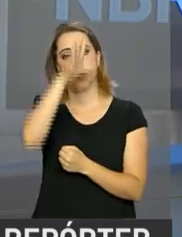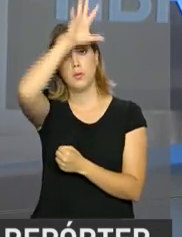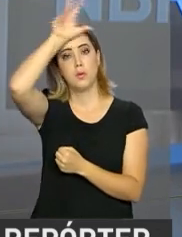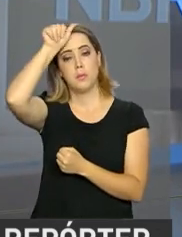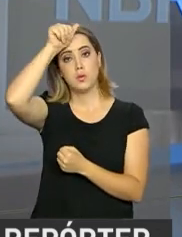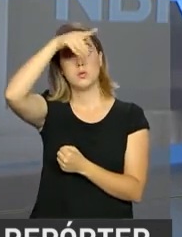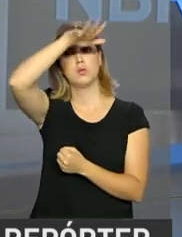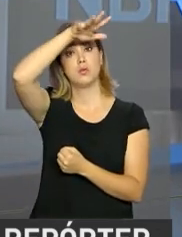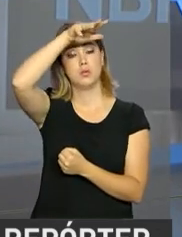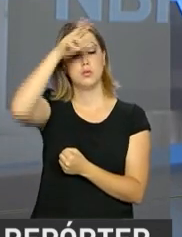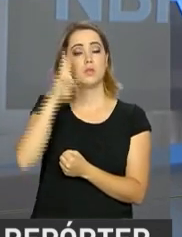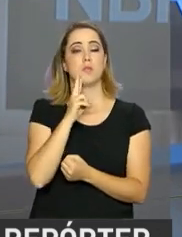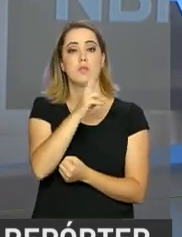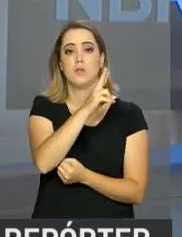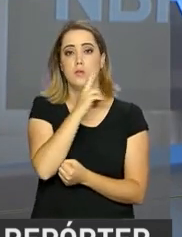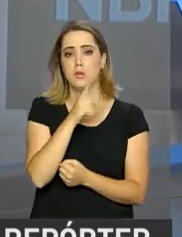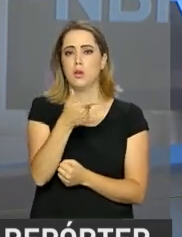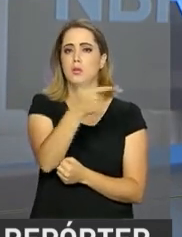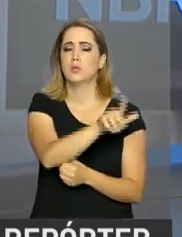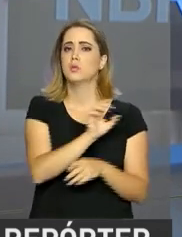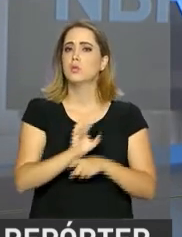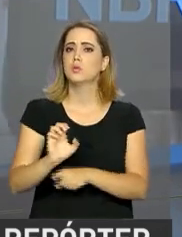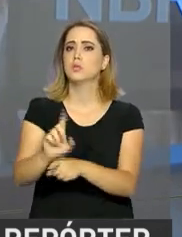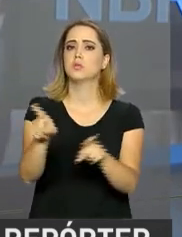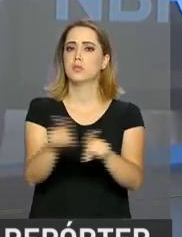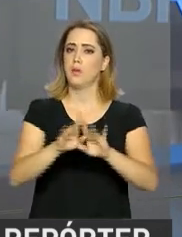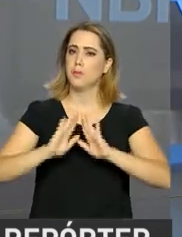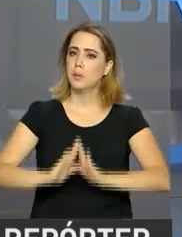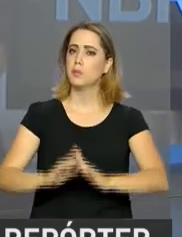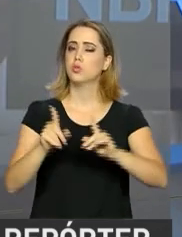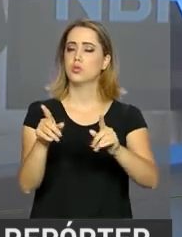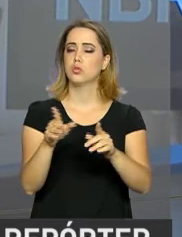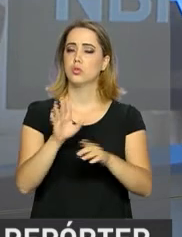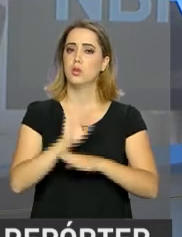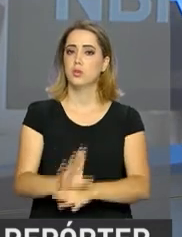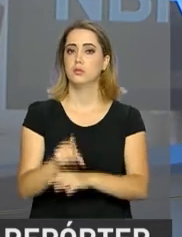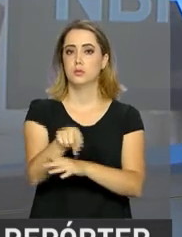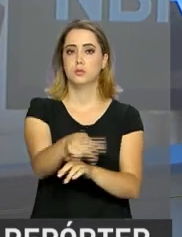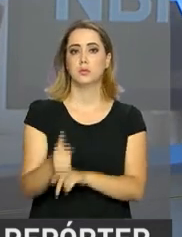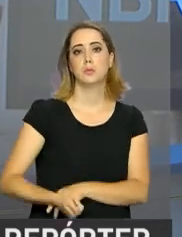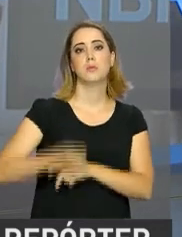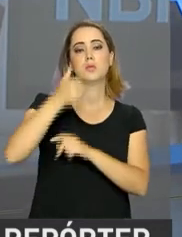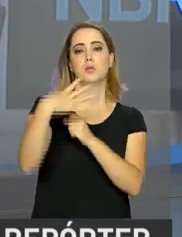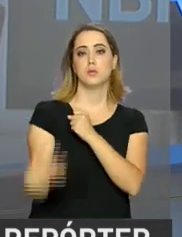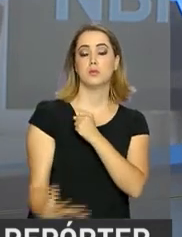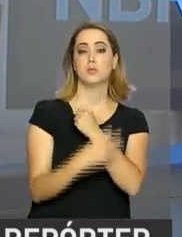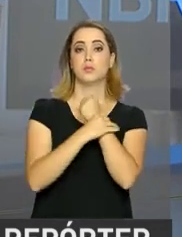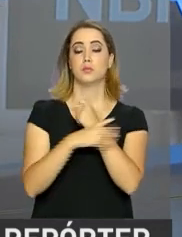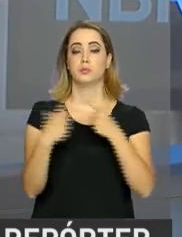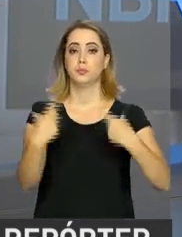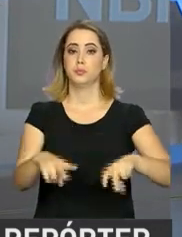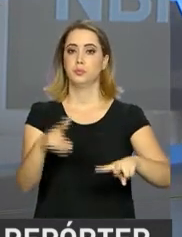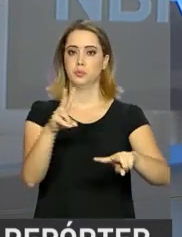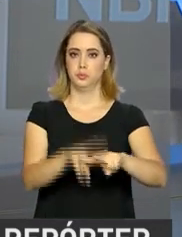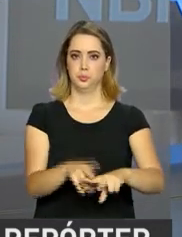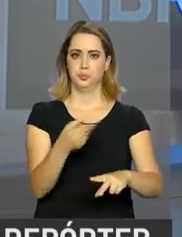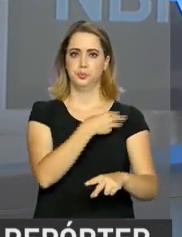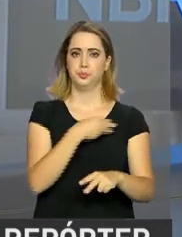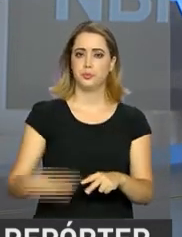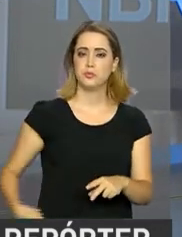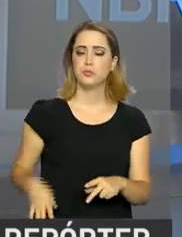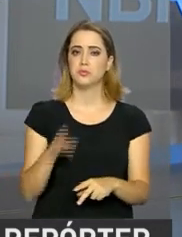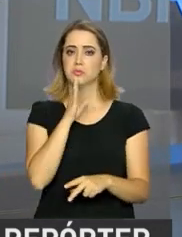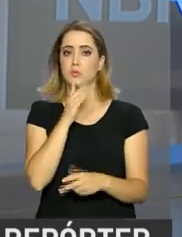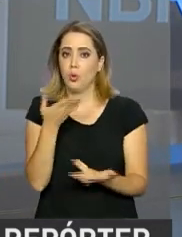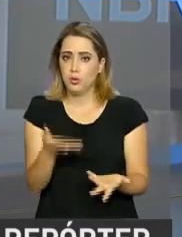outros estados também pediram ajuda federal para reforçar a segurança nos presídios o ministro reconheceu que